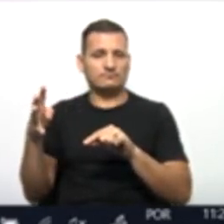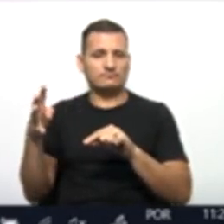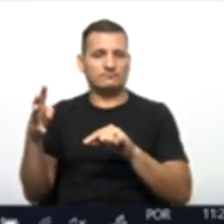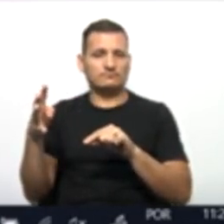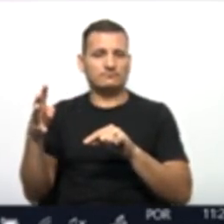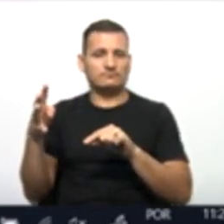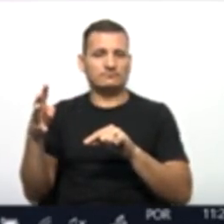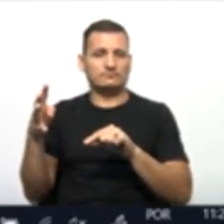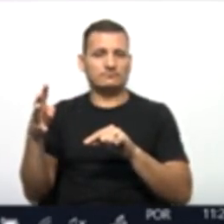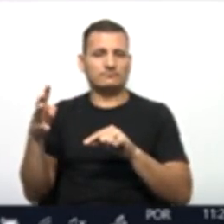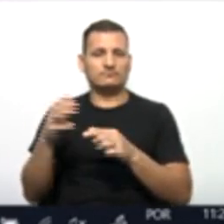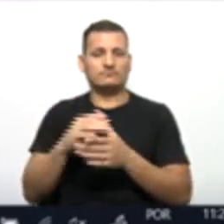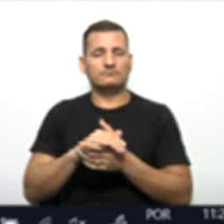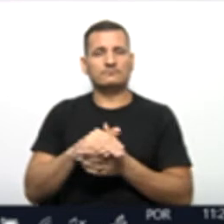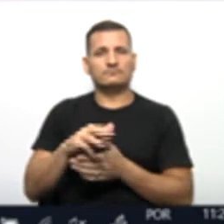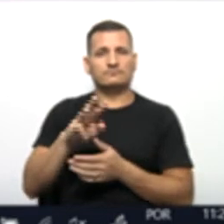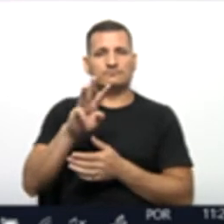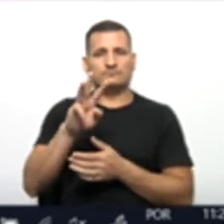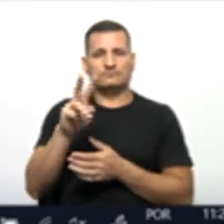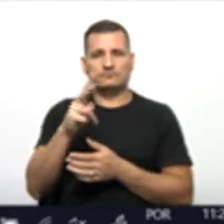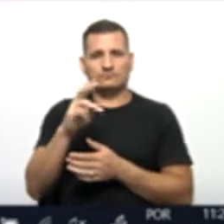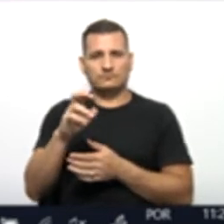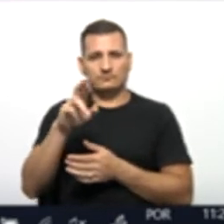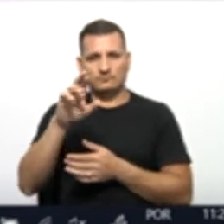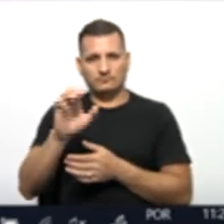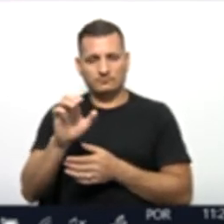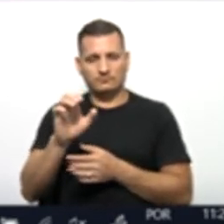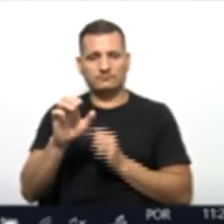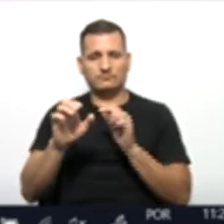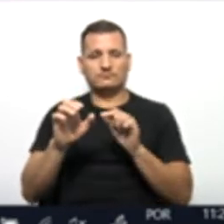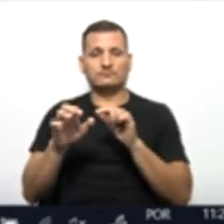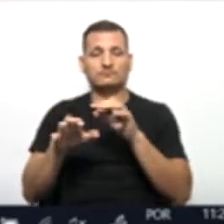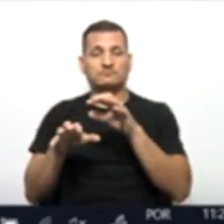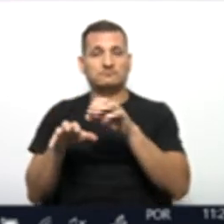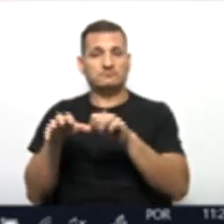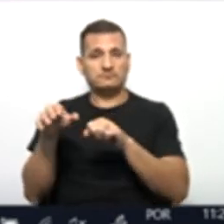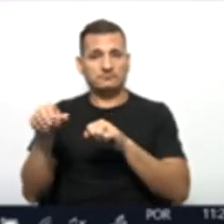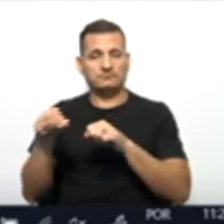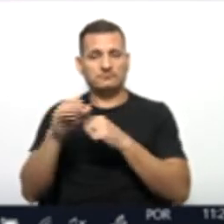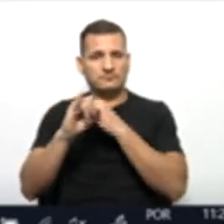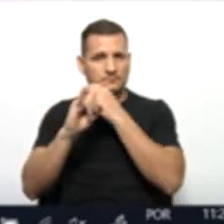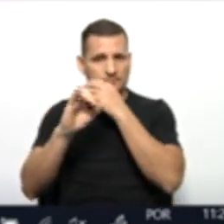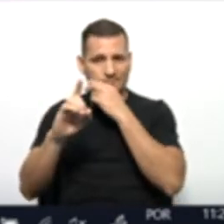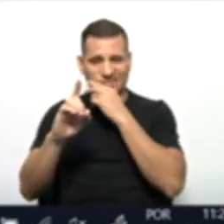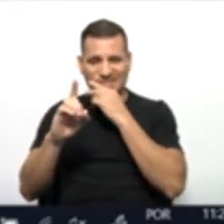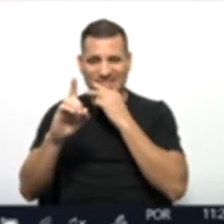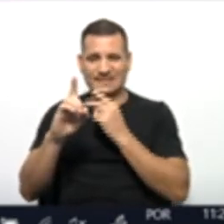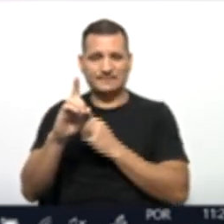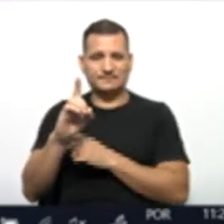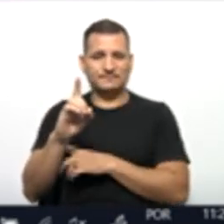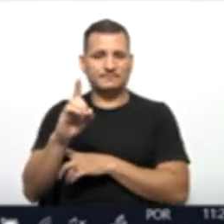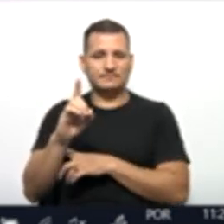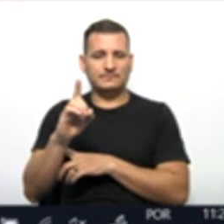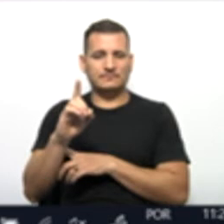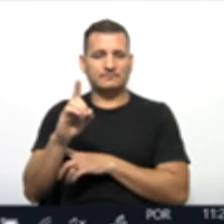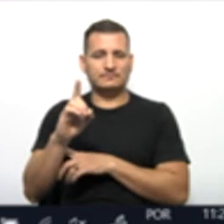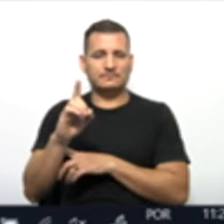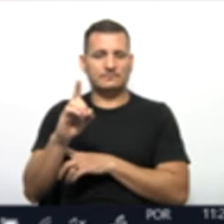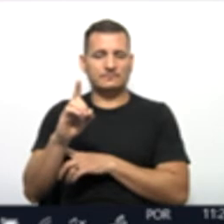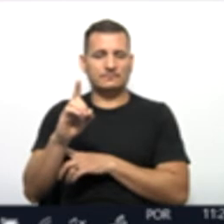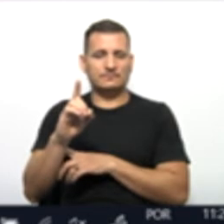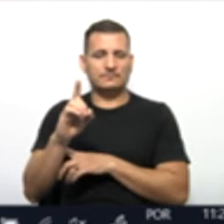onde o haidê ou seja ele vai pegar a informação que está noite de sexta no formato